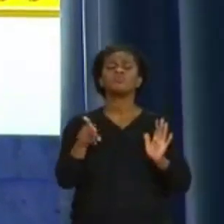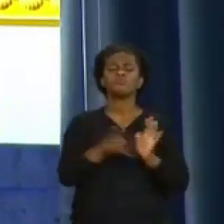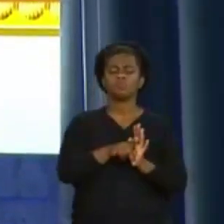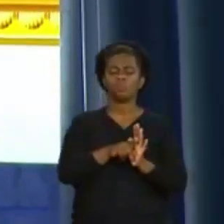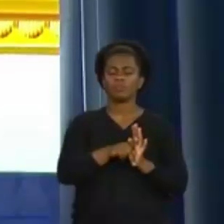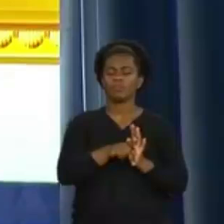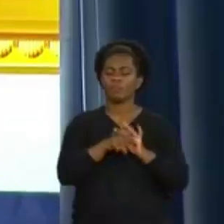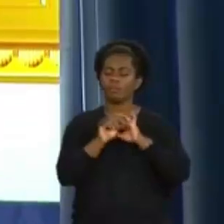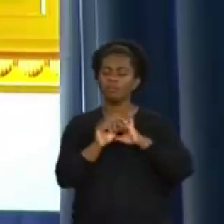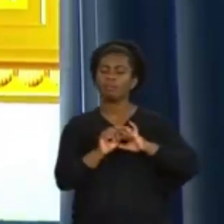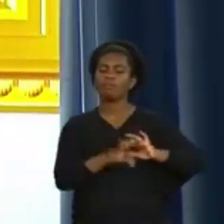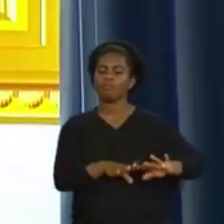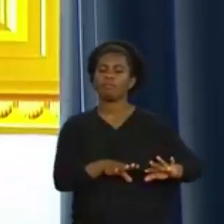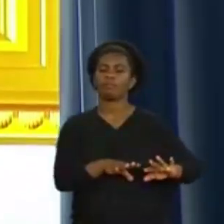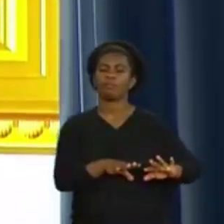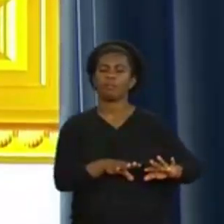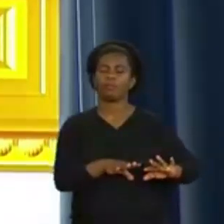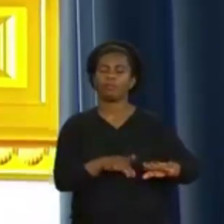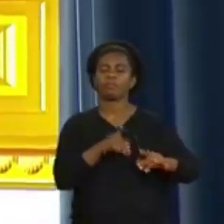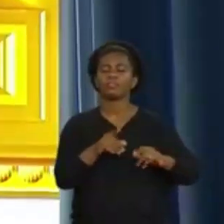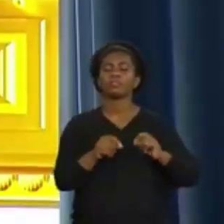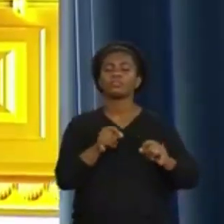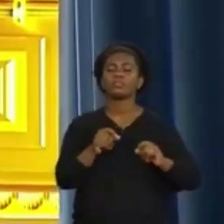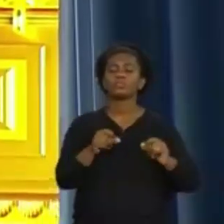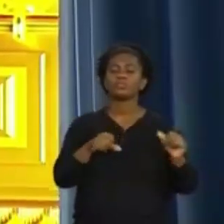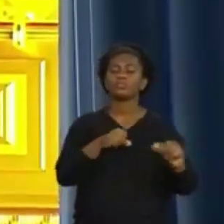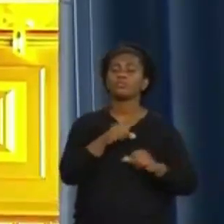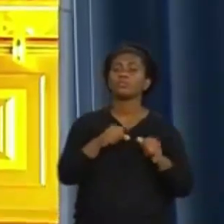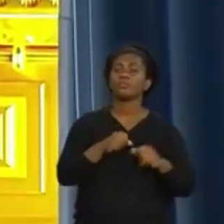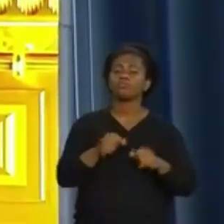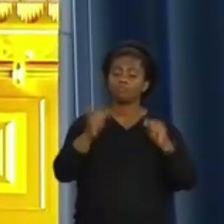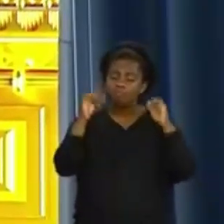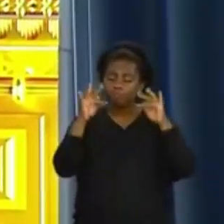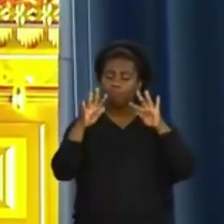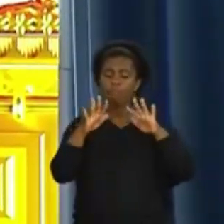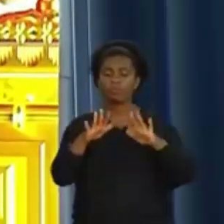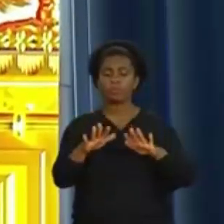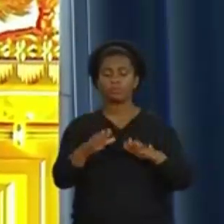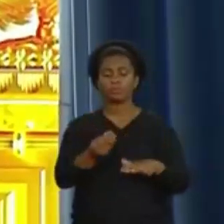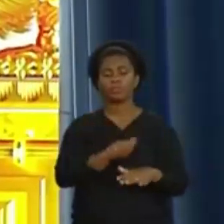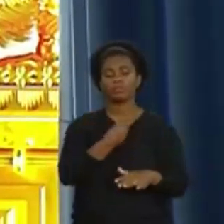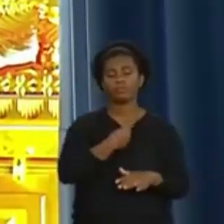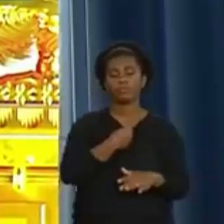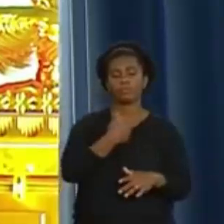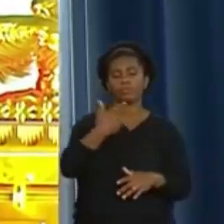para você florescer e ser bênção na vida de muita gente.